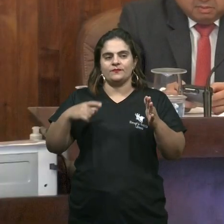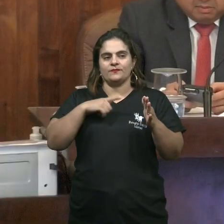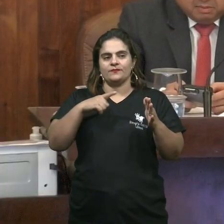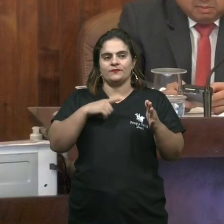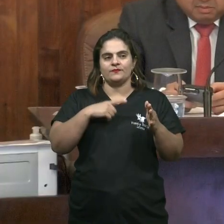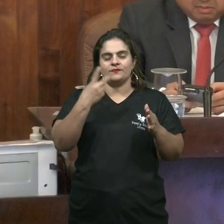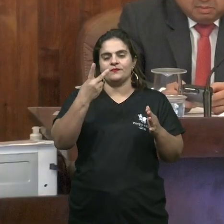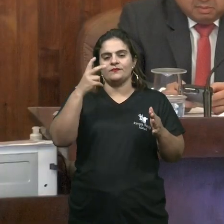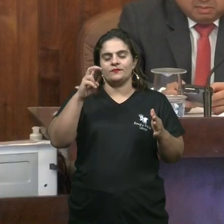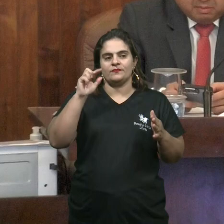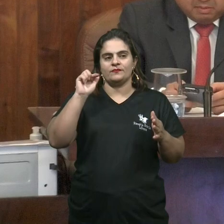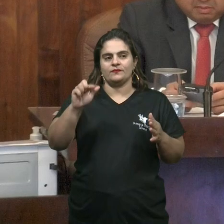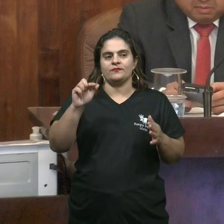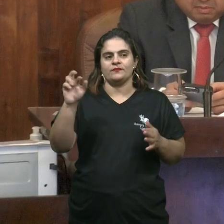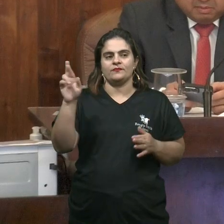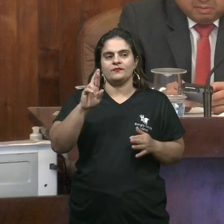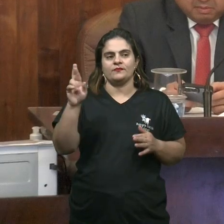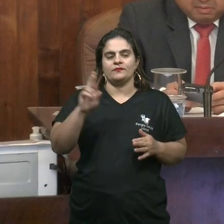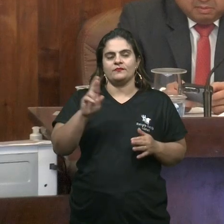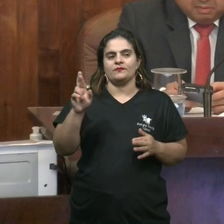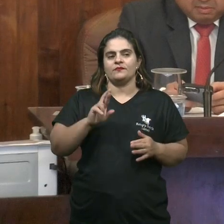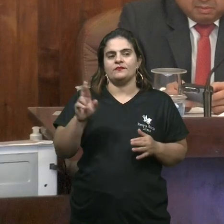emenda de 25 mil reais para a ONG